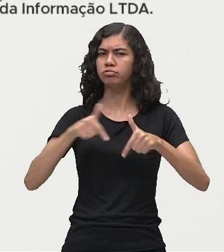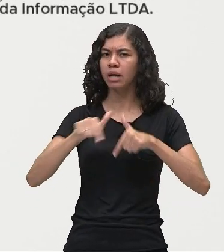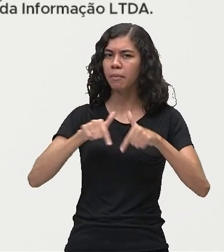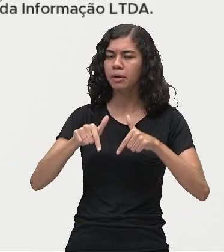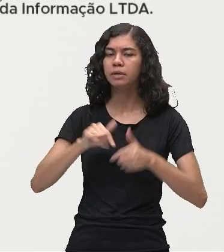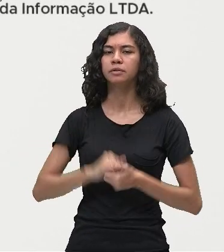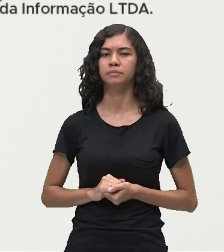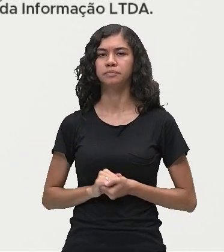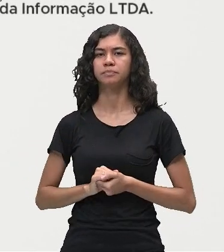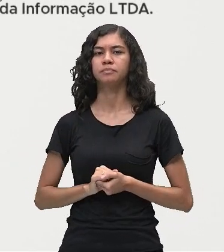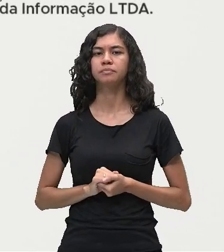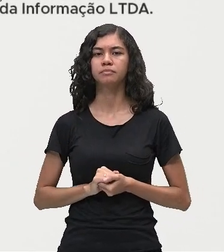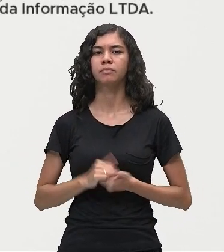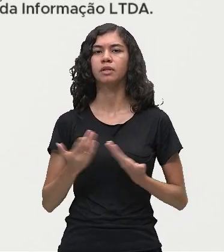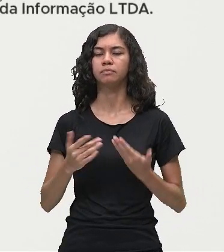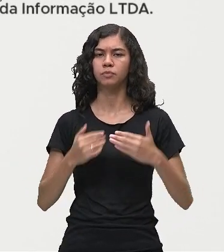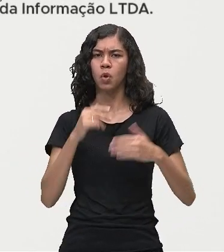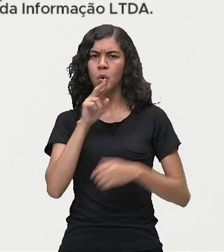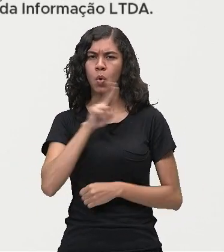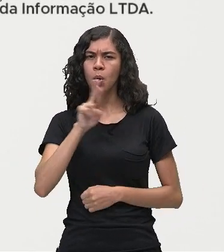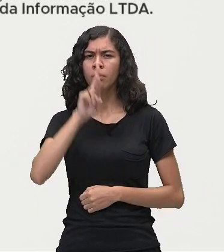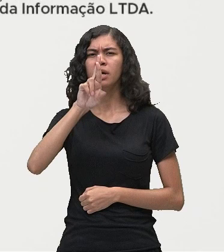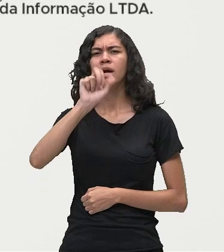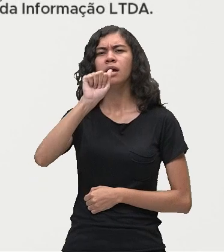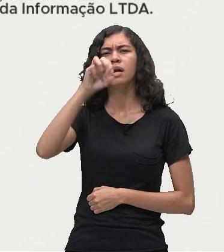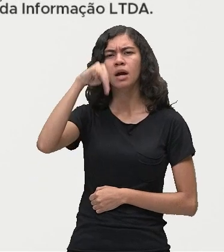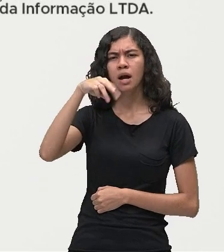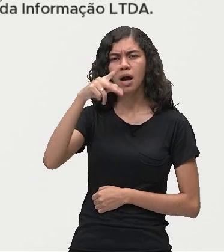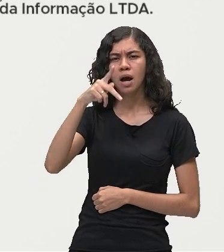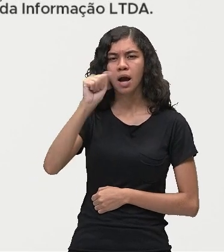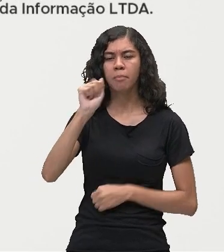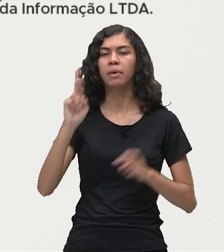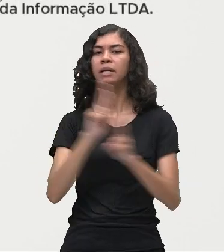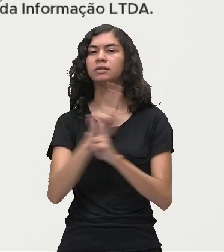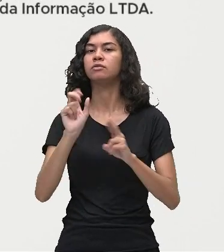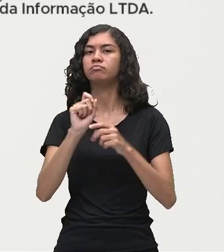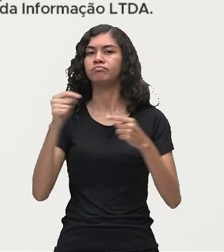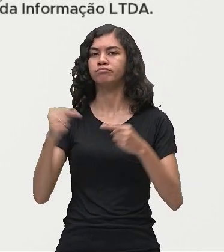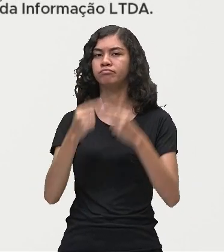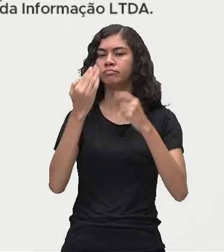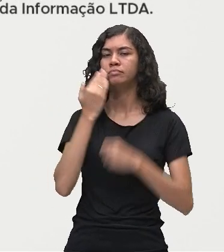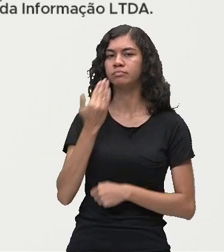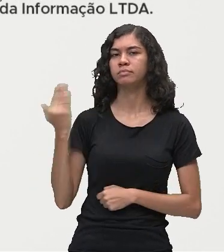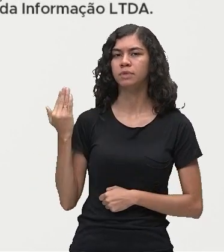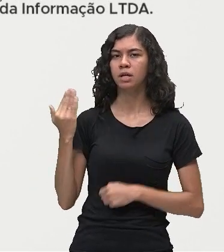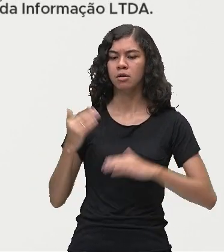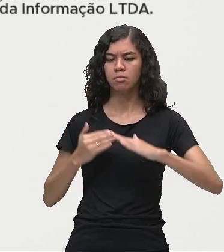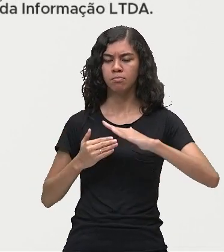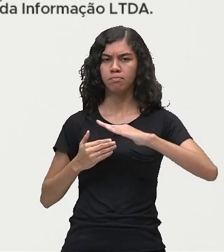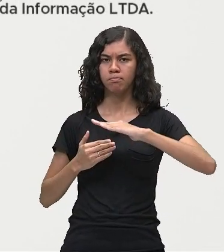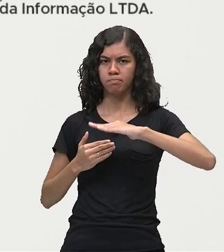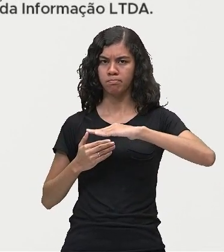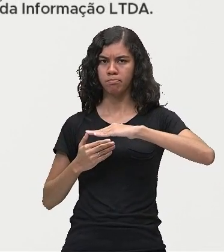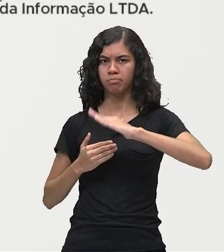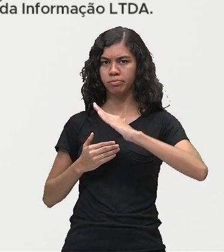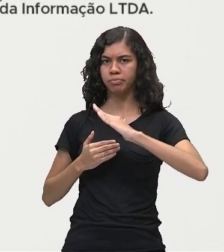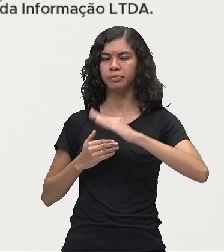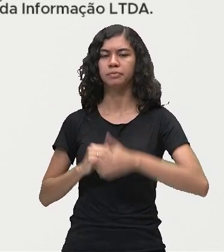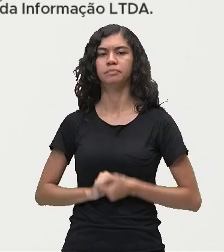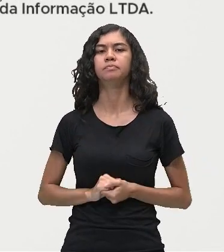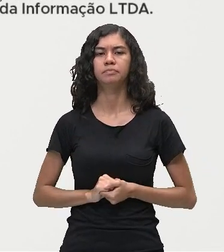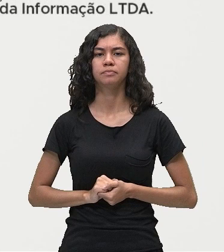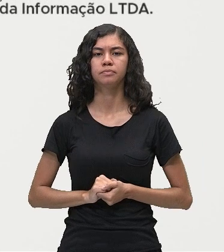simples, chamada de plano inclinado. O nome já está dizendo tudo. Vamos lá. O plano inclinado é uma máquina simples